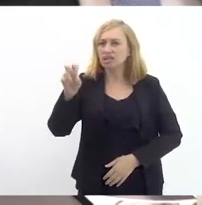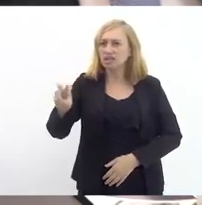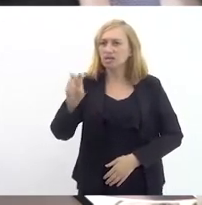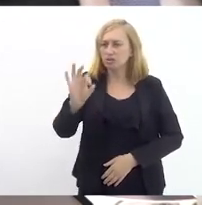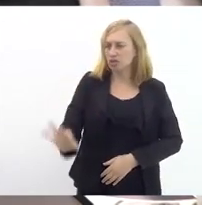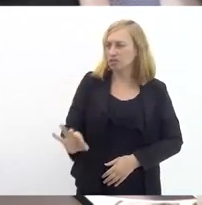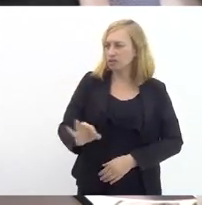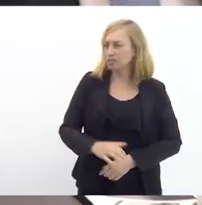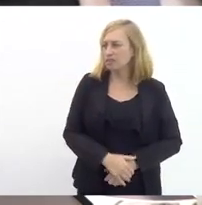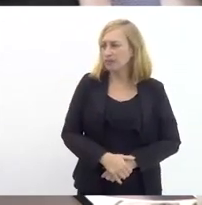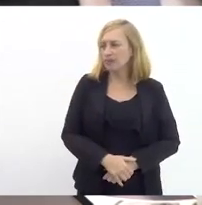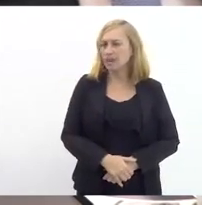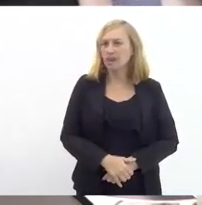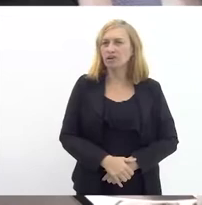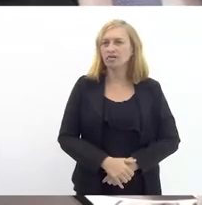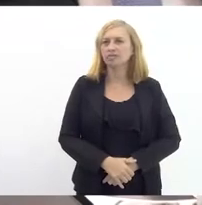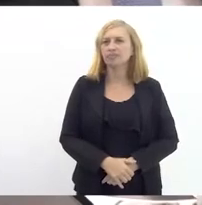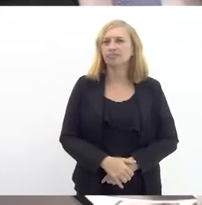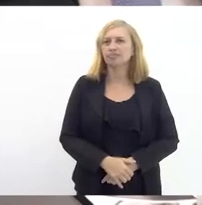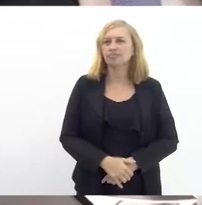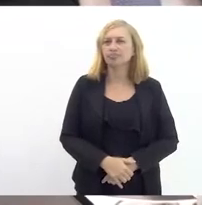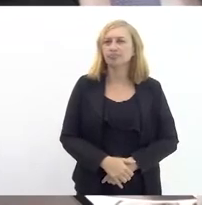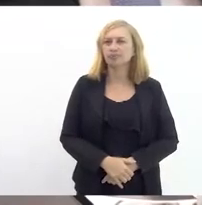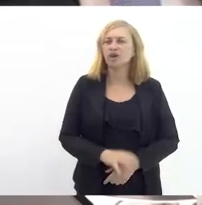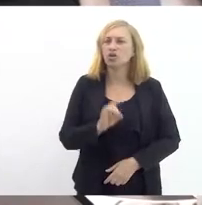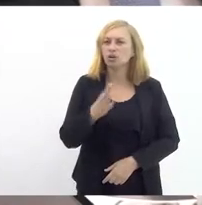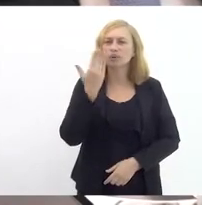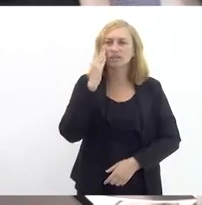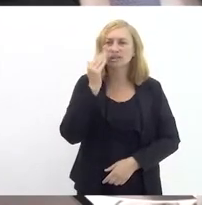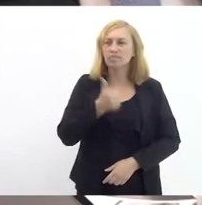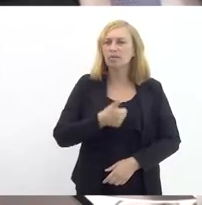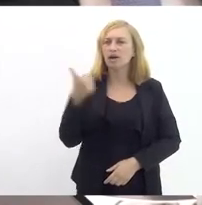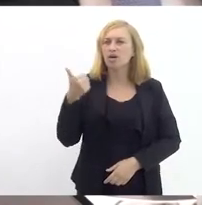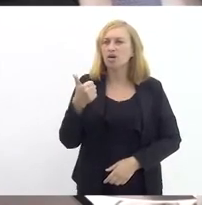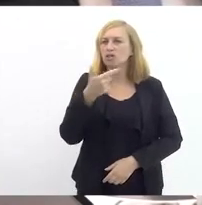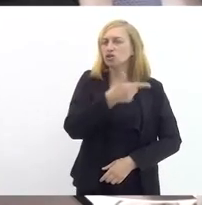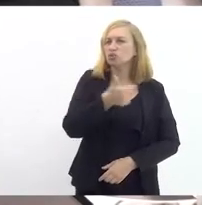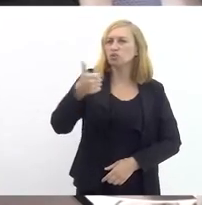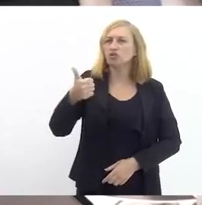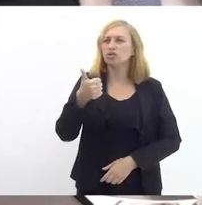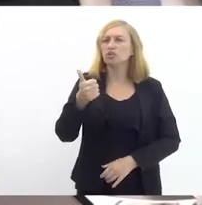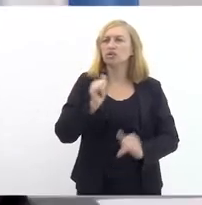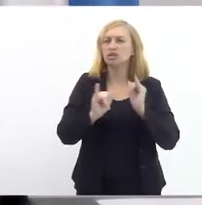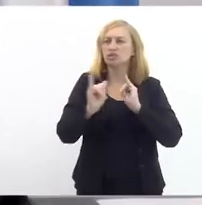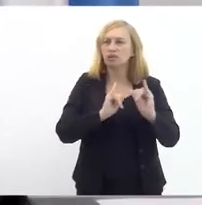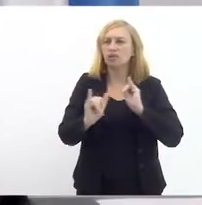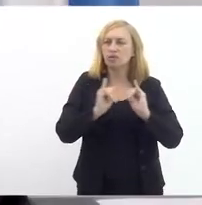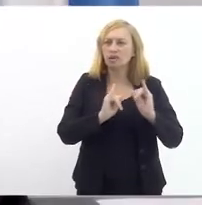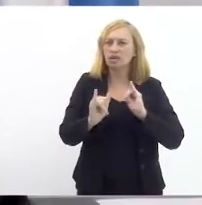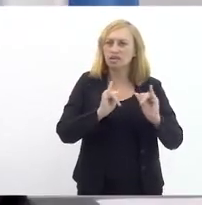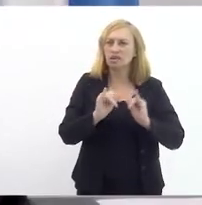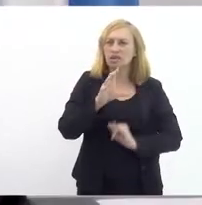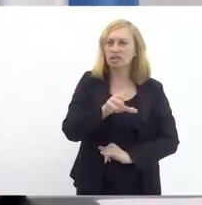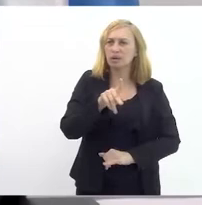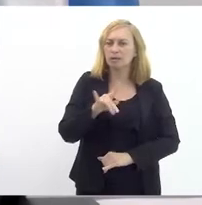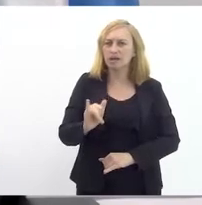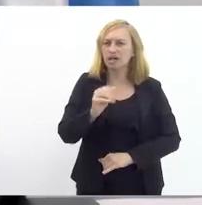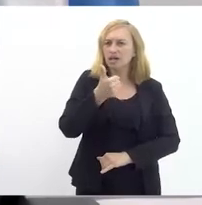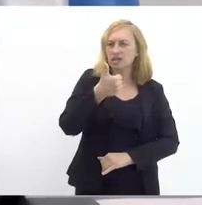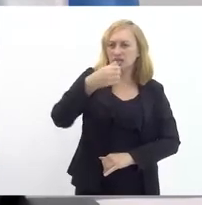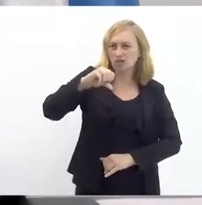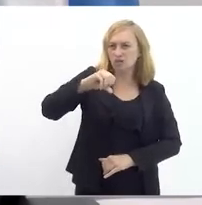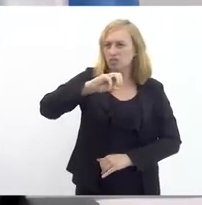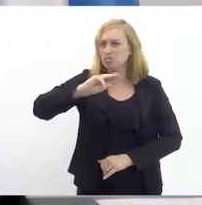3,75%. Isso. Então, só para entender bem, então, em 2021, segundo esses dados, a Supervia teve 19 milhões